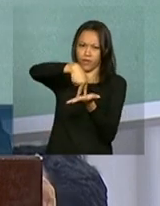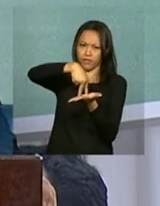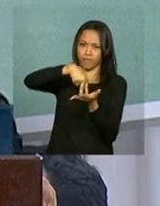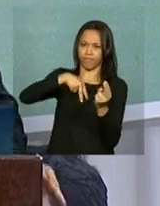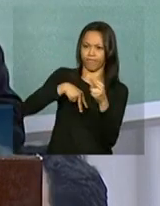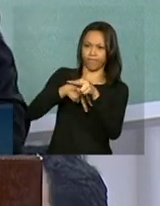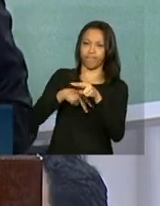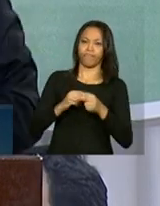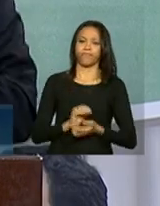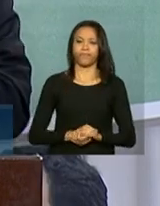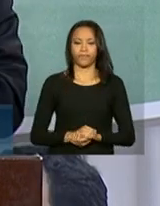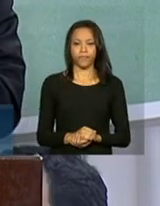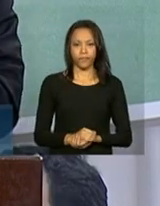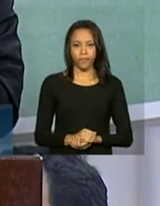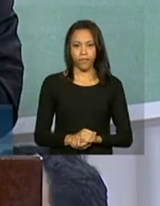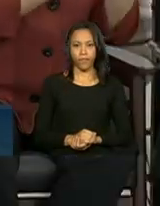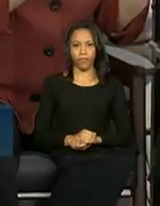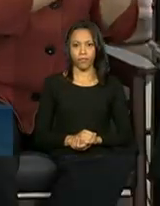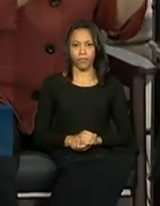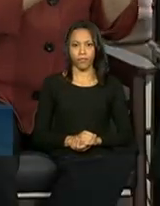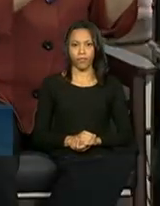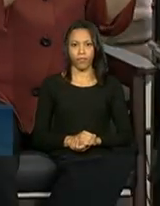pouquinho.